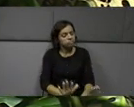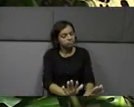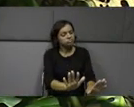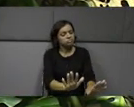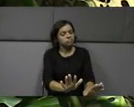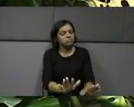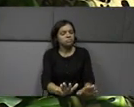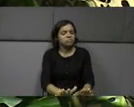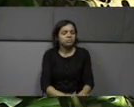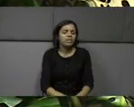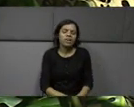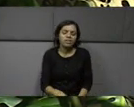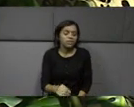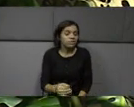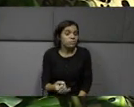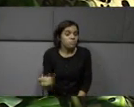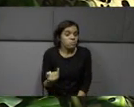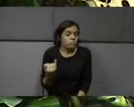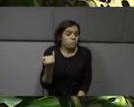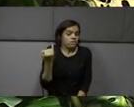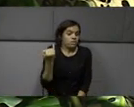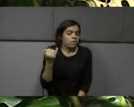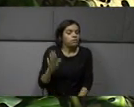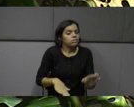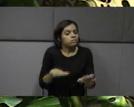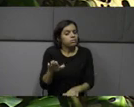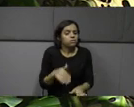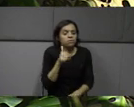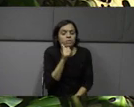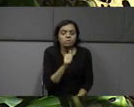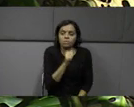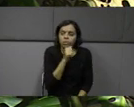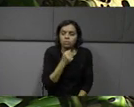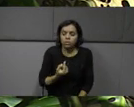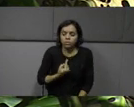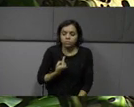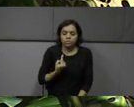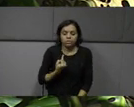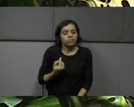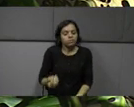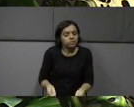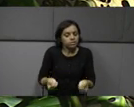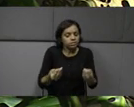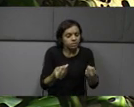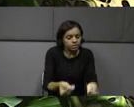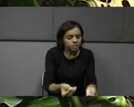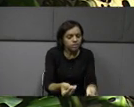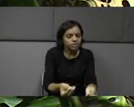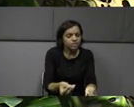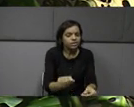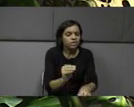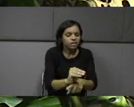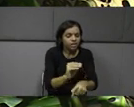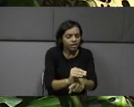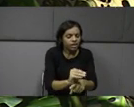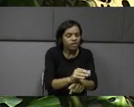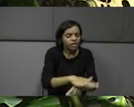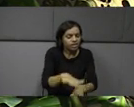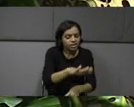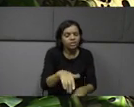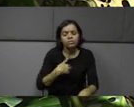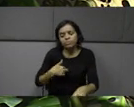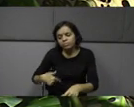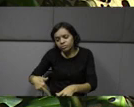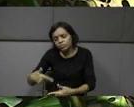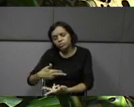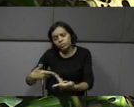mas que é fundamental para uma mãe que está sem ajuda e fim é aqui um debate